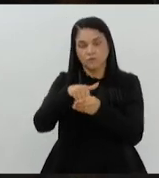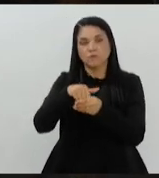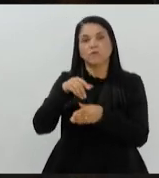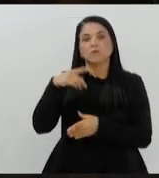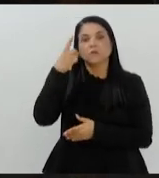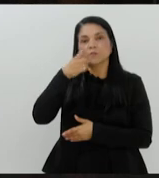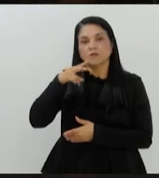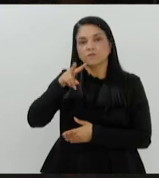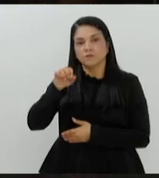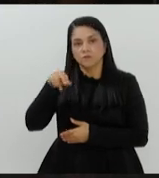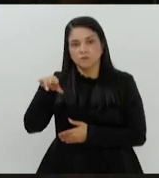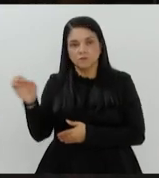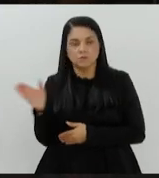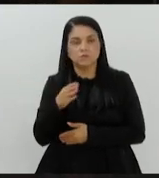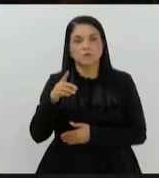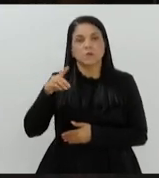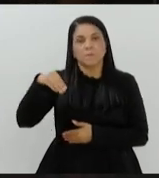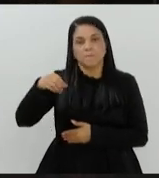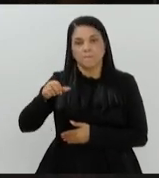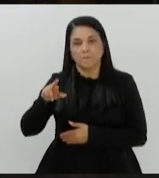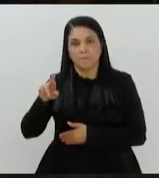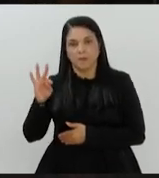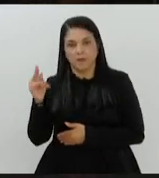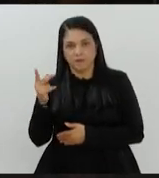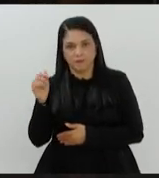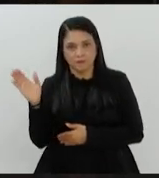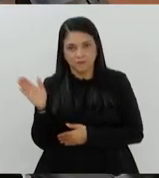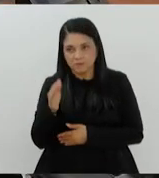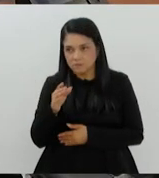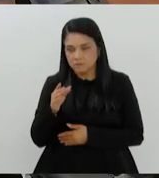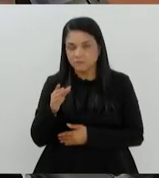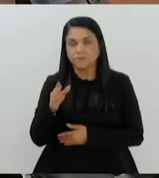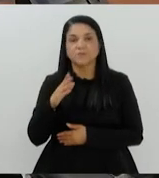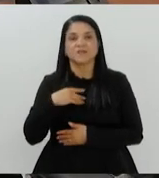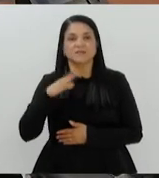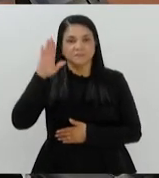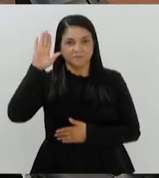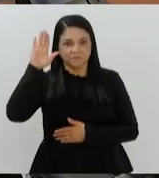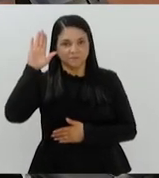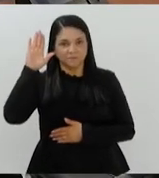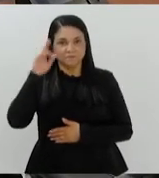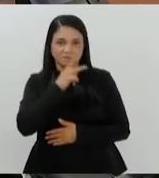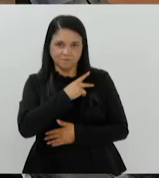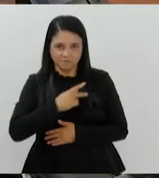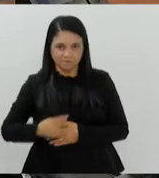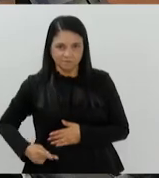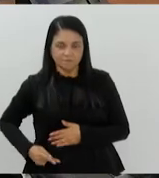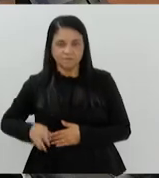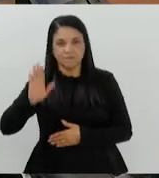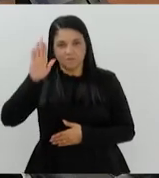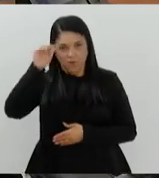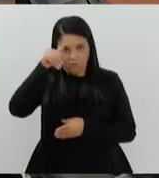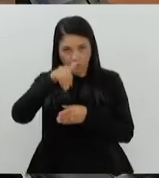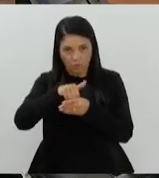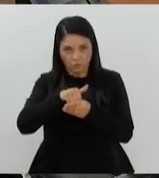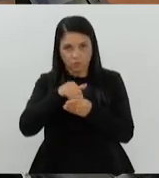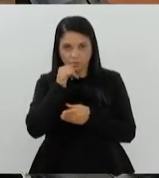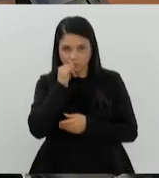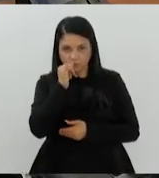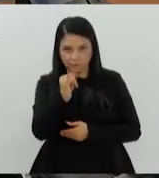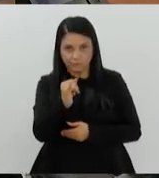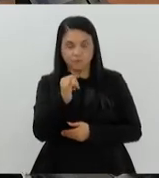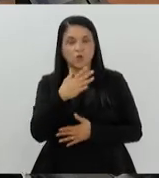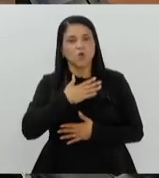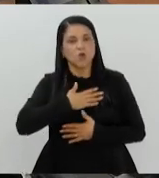Cozzolino, deputada Marta Rocha. Só? Senhora presidente, para declarar voto, eu